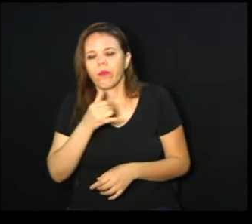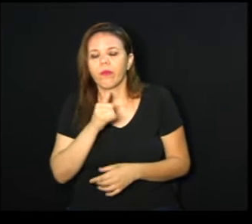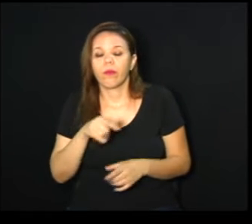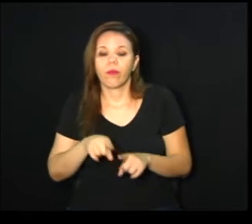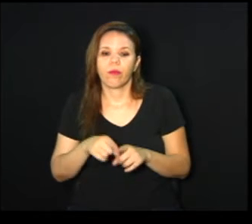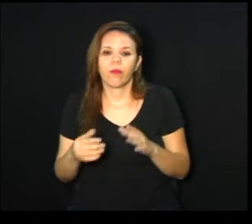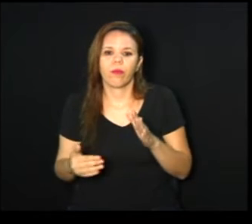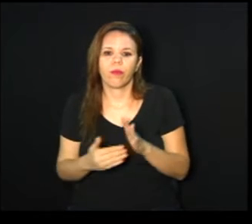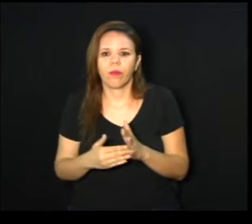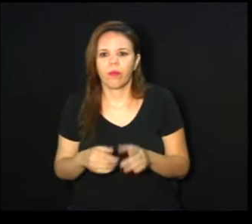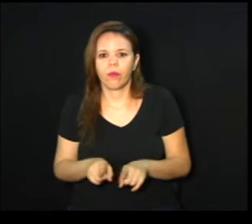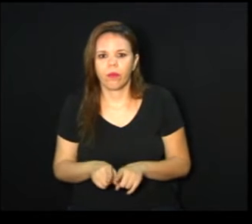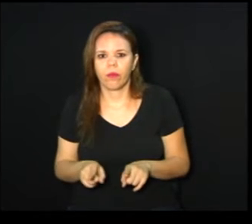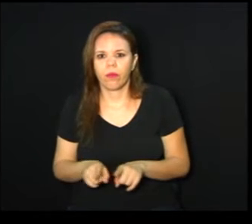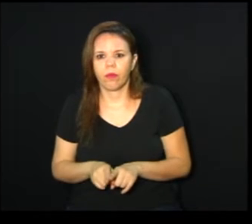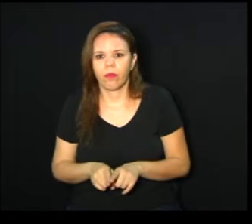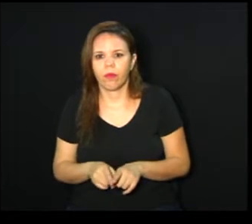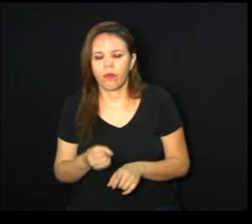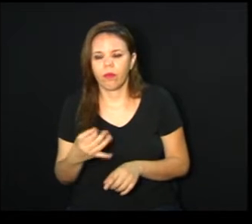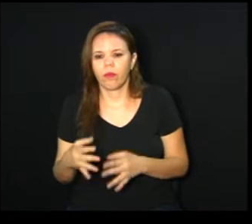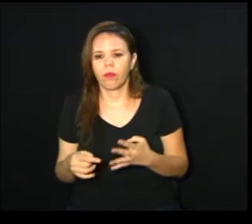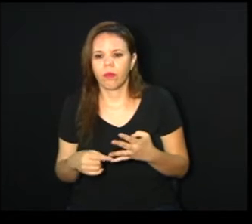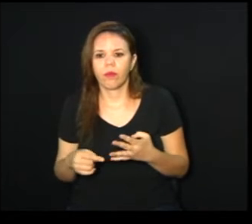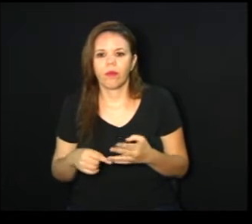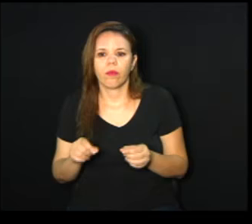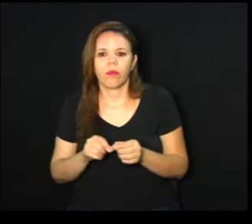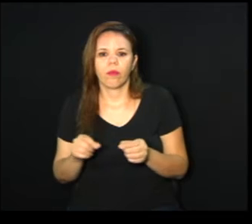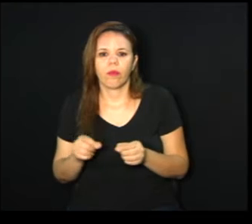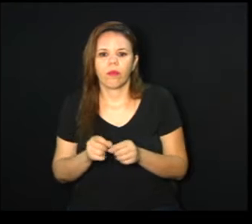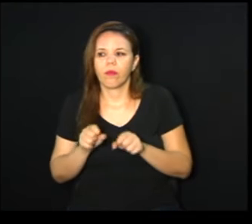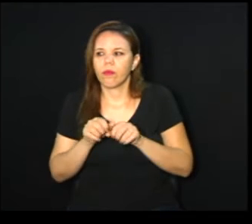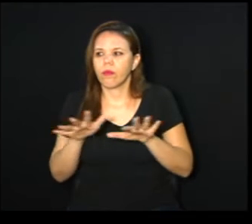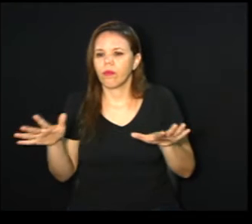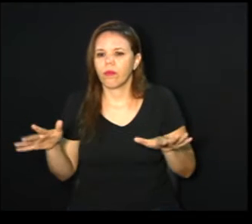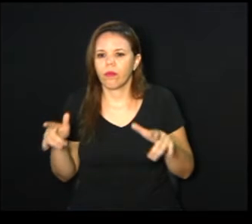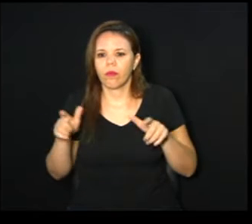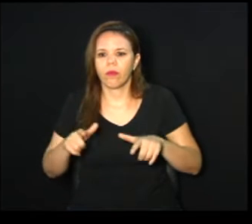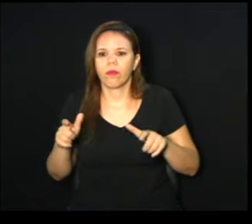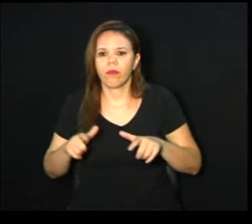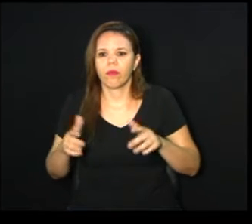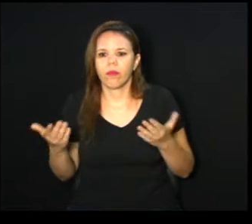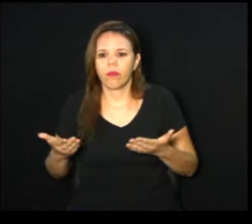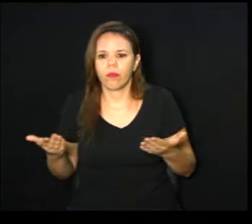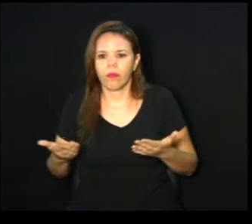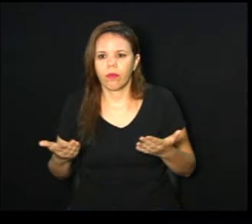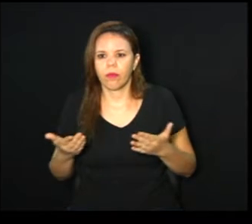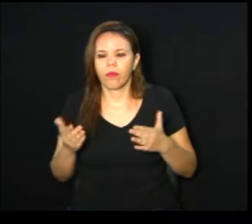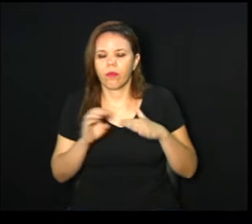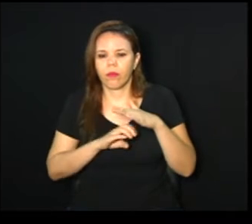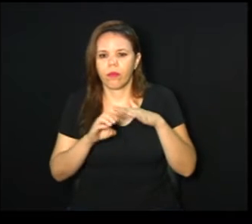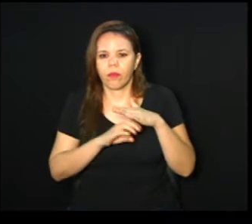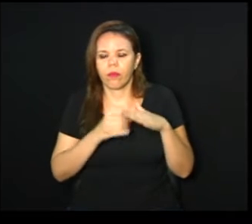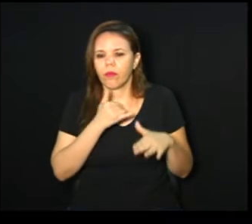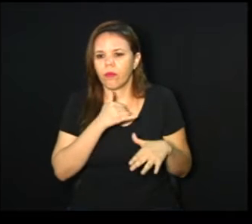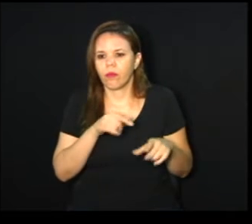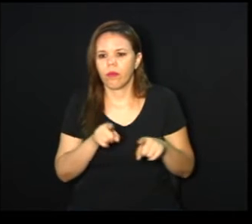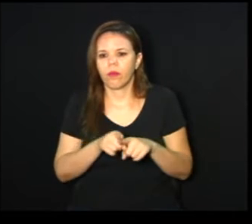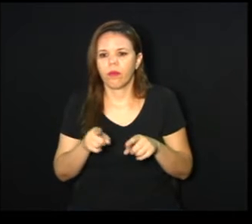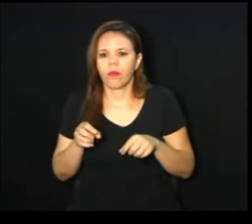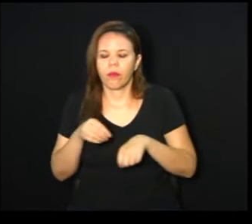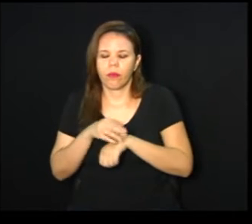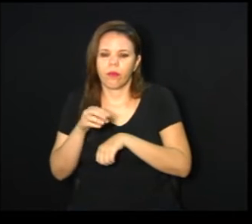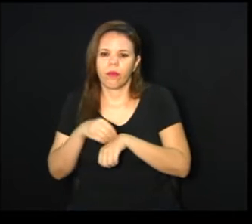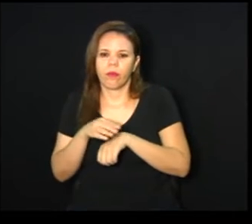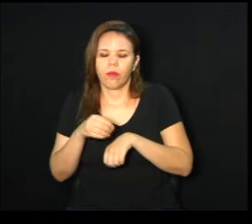por último, o medidor distribuído, que seria praticamente ligado no medidor hoje da concessionária e também forneceria